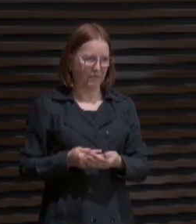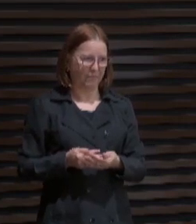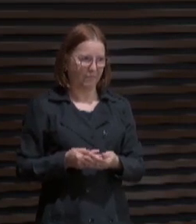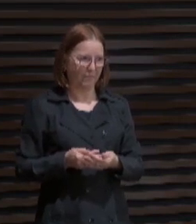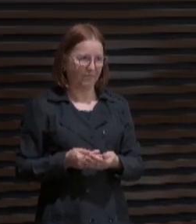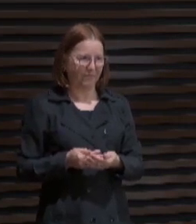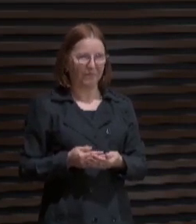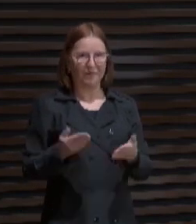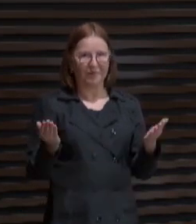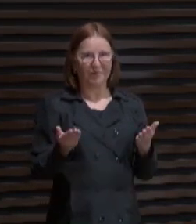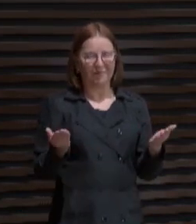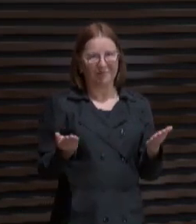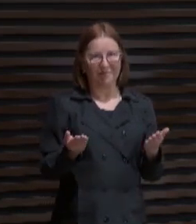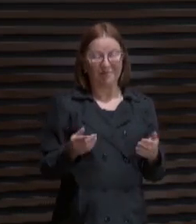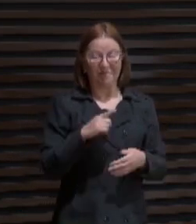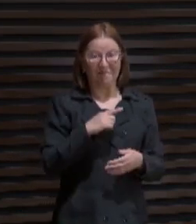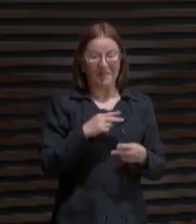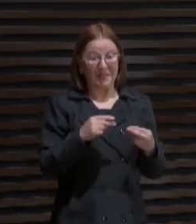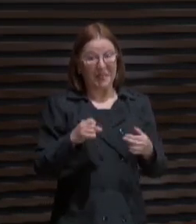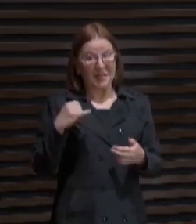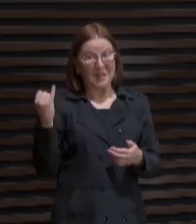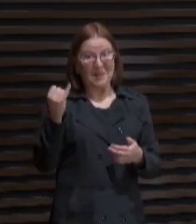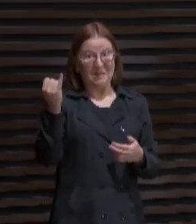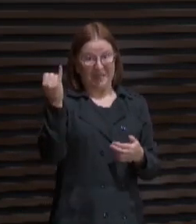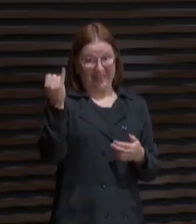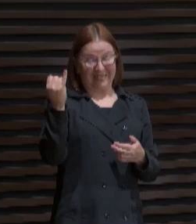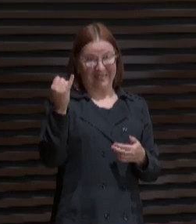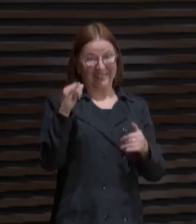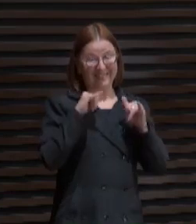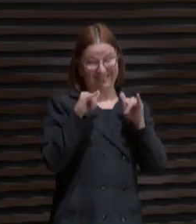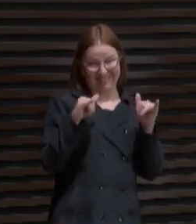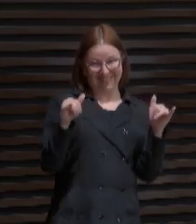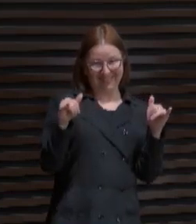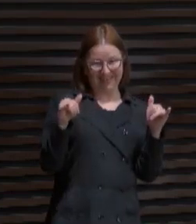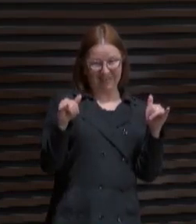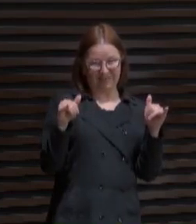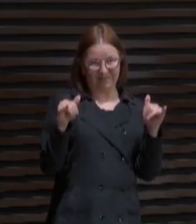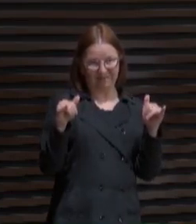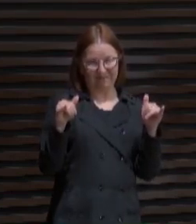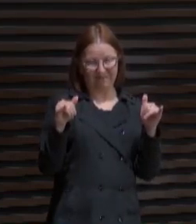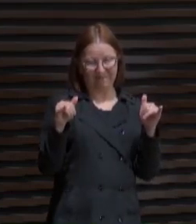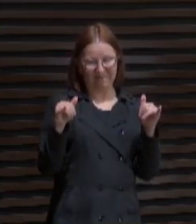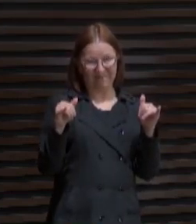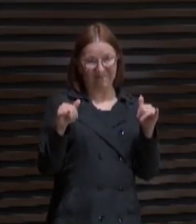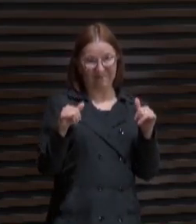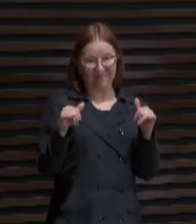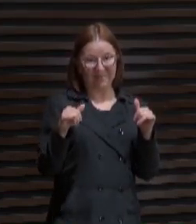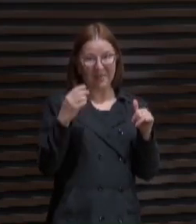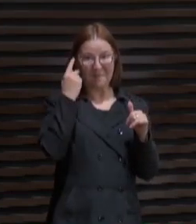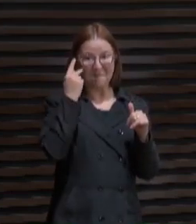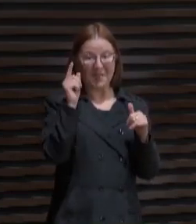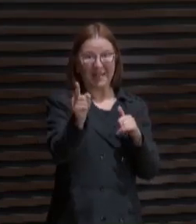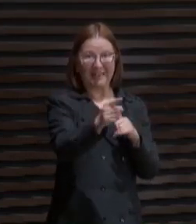Agora, meus irmãos, há algo importante aqui a se dizer, diante dessa alma tão vacilante que é a nossa.